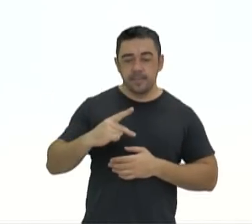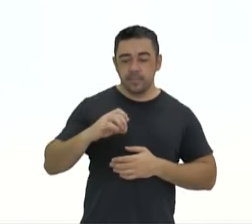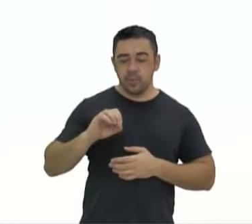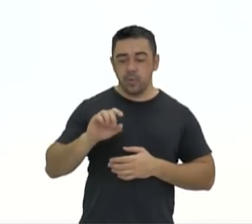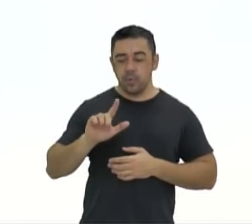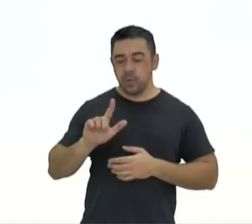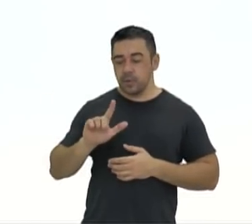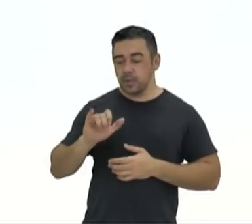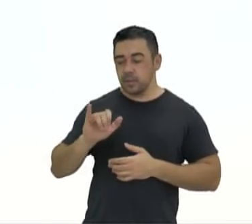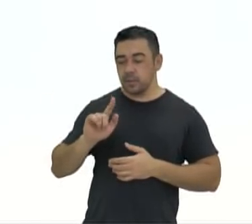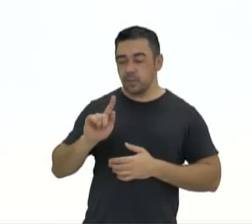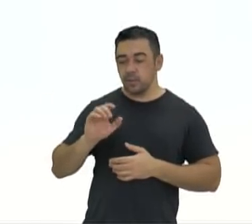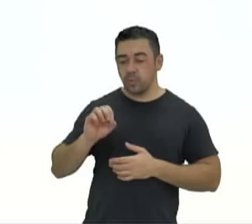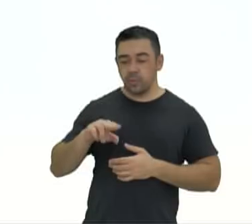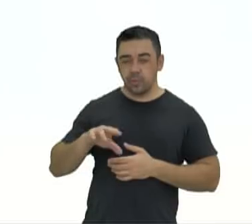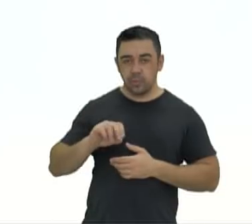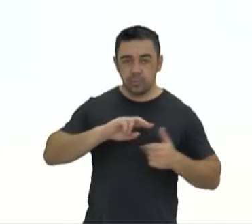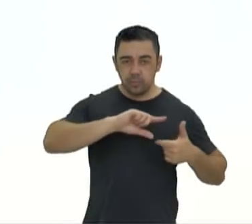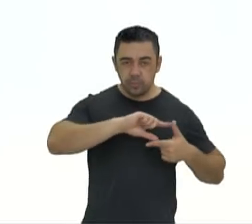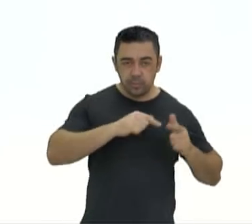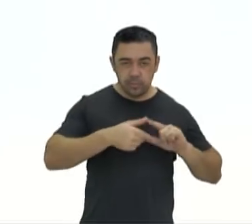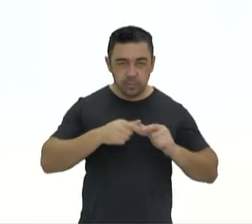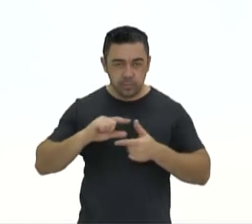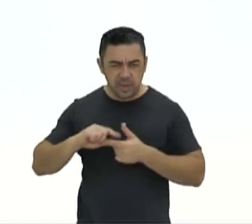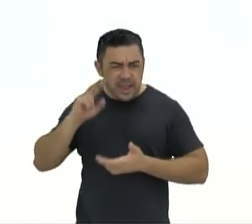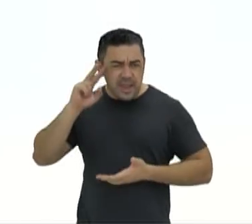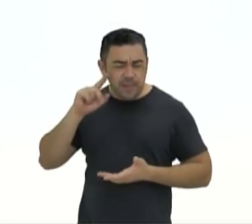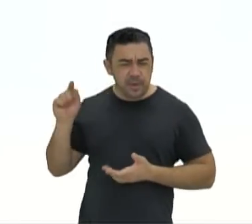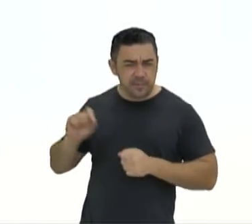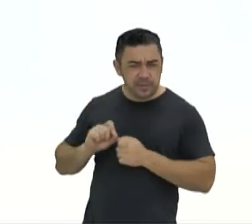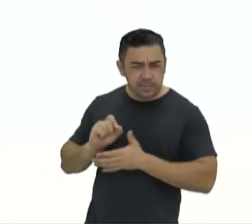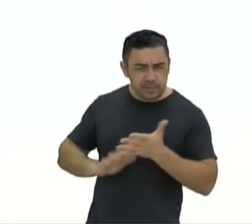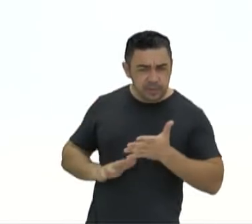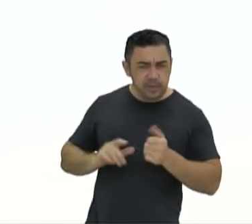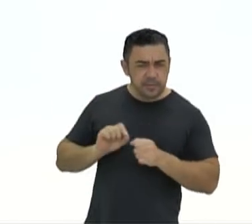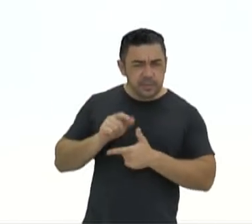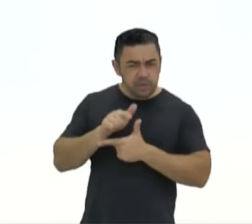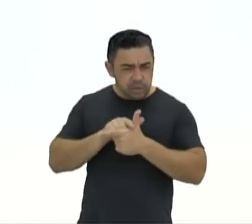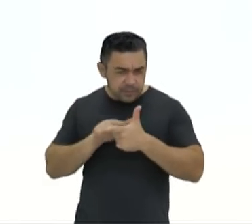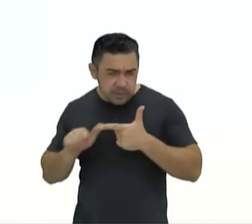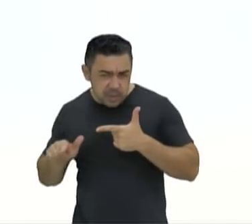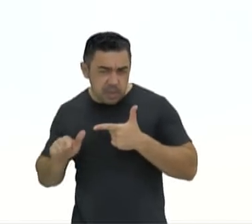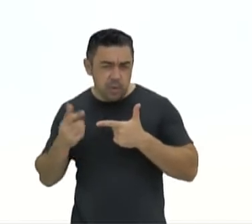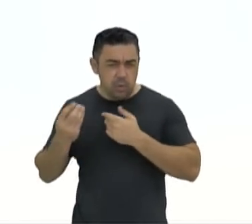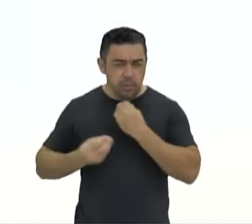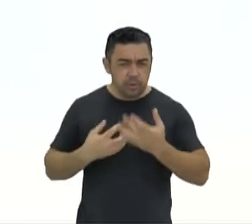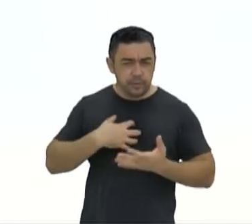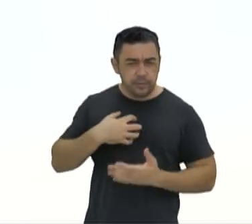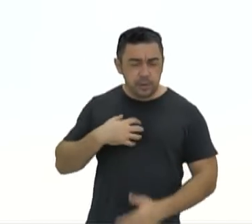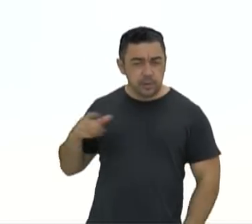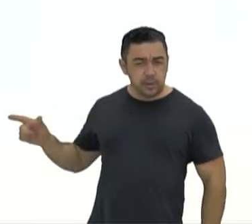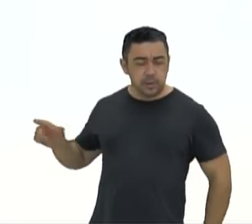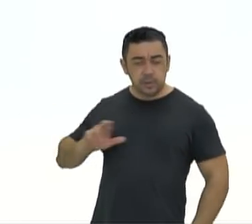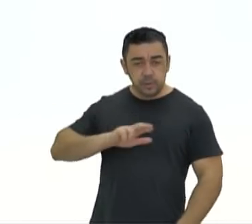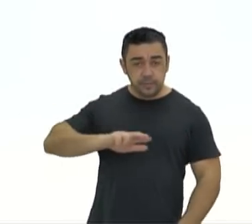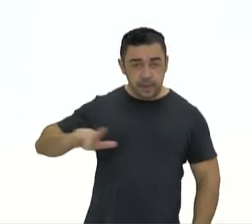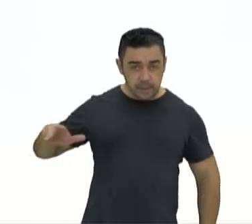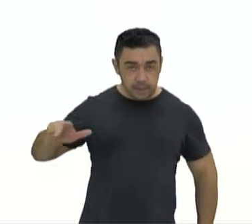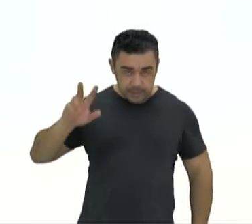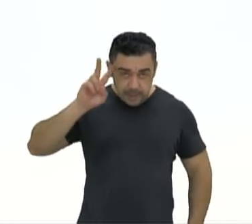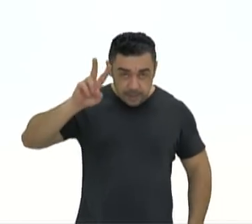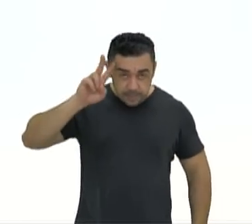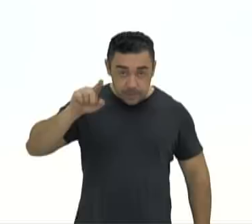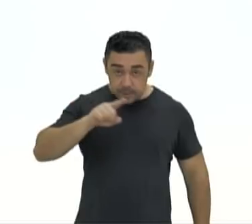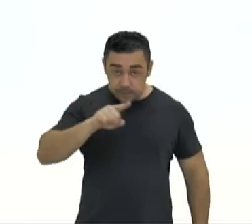bastante exercício sobre o momento do Prova Paraná, fazendo a divisão dessa forma geométrica em polígonos conhecidos?